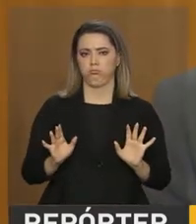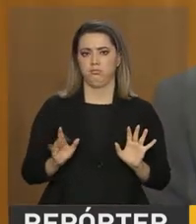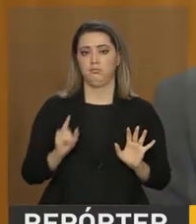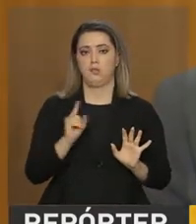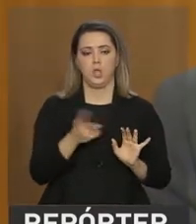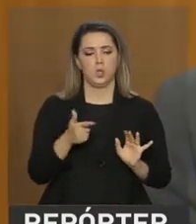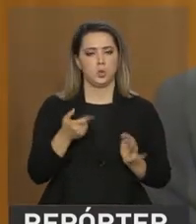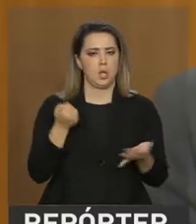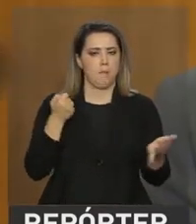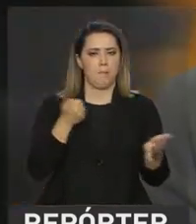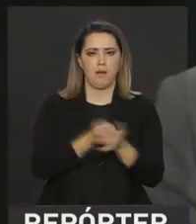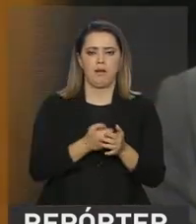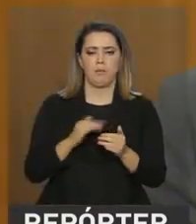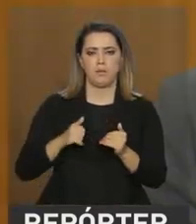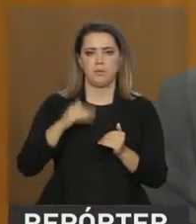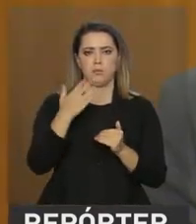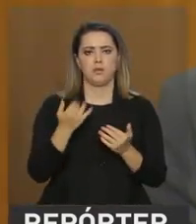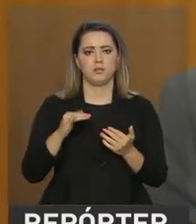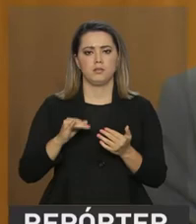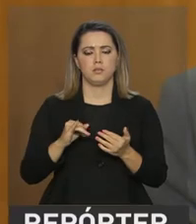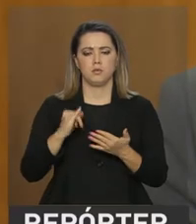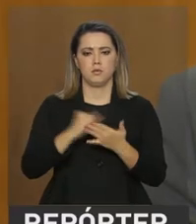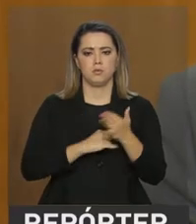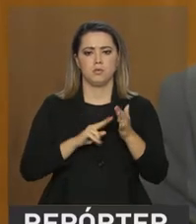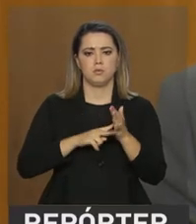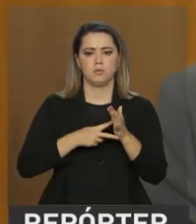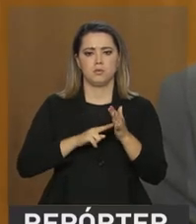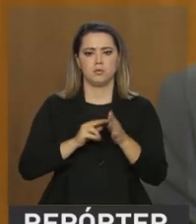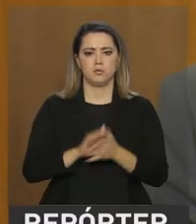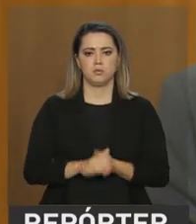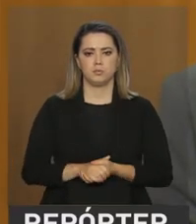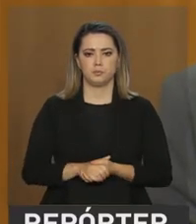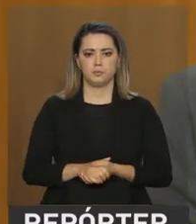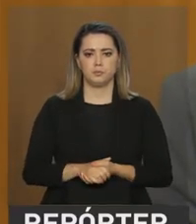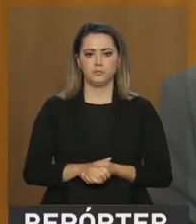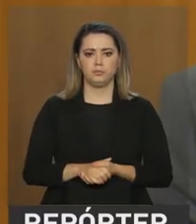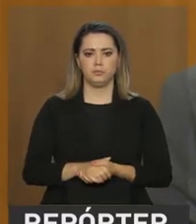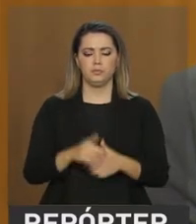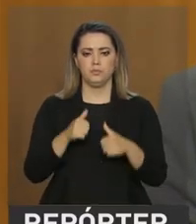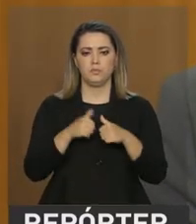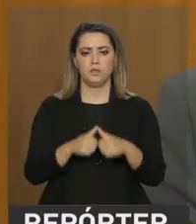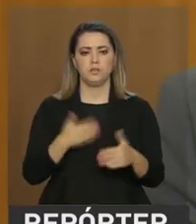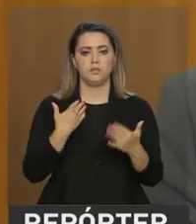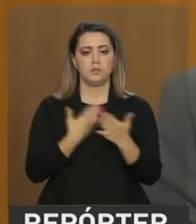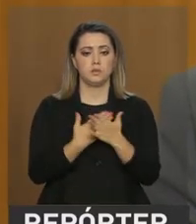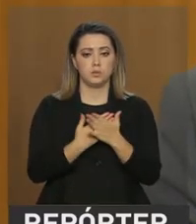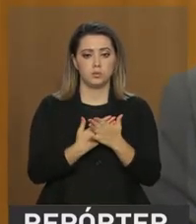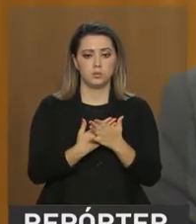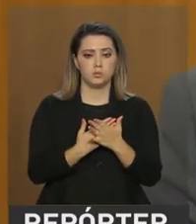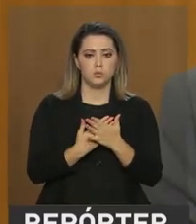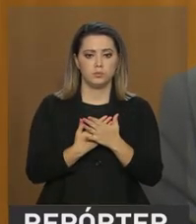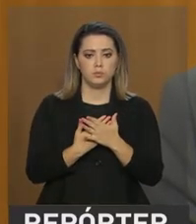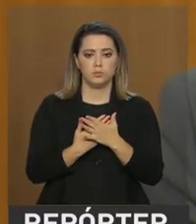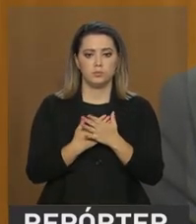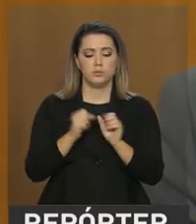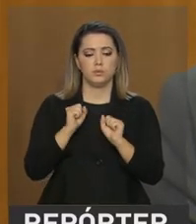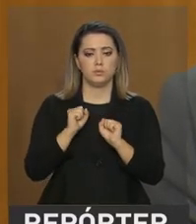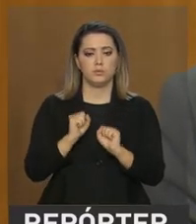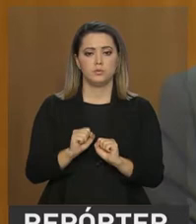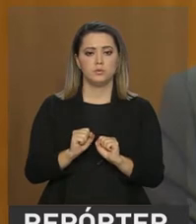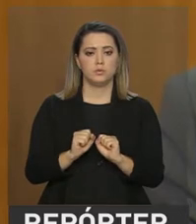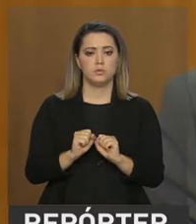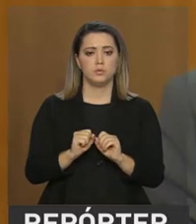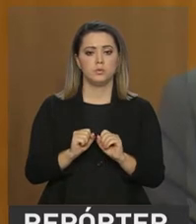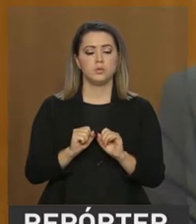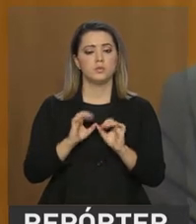contribuição maior concurso de carro está sendo estudado a possibilidade de